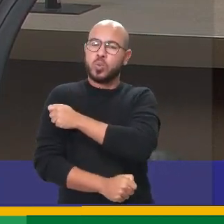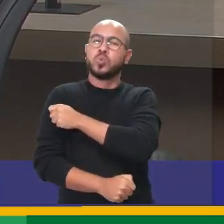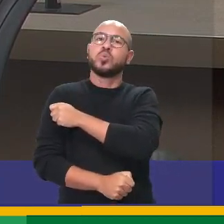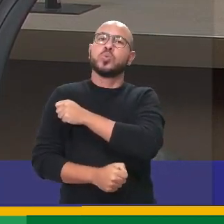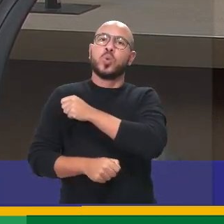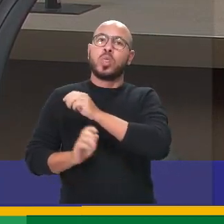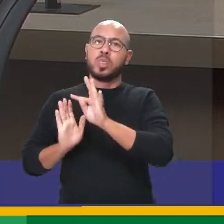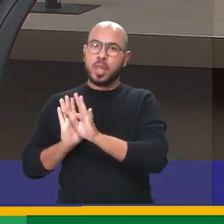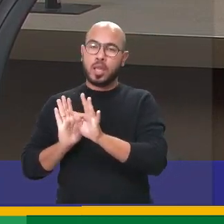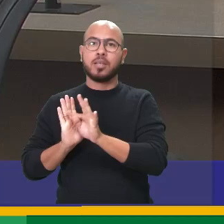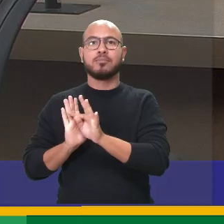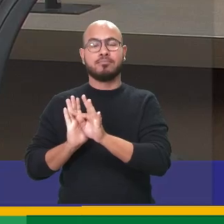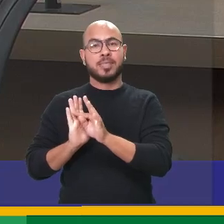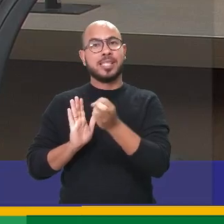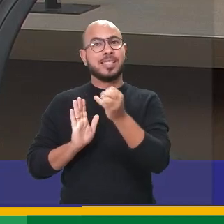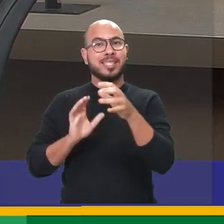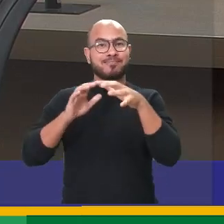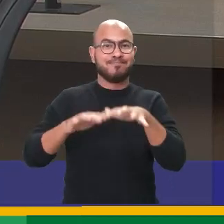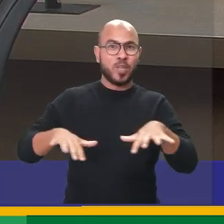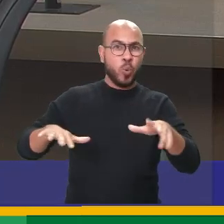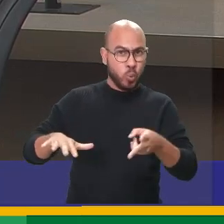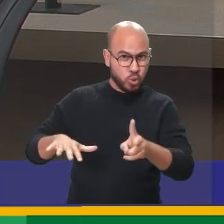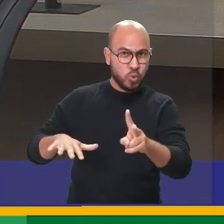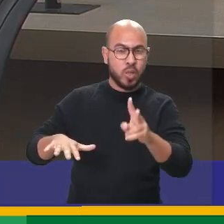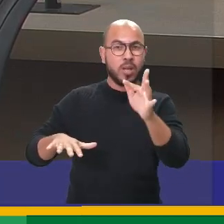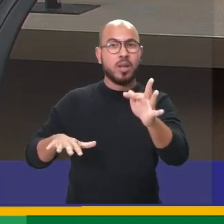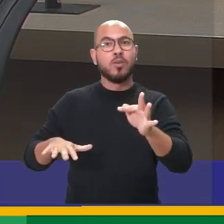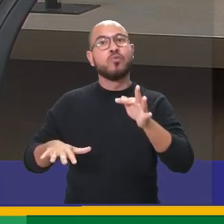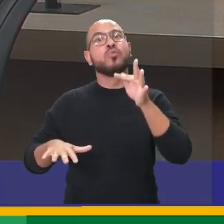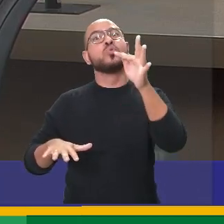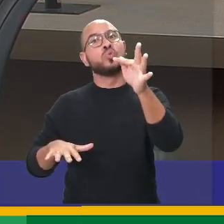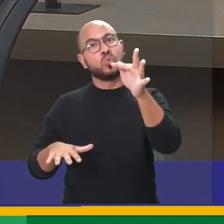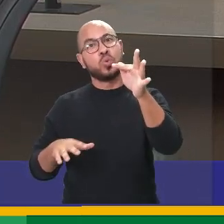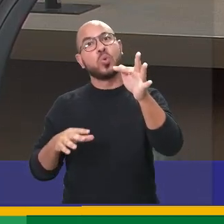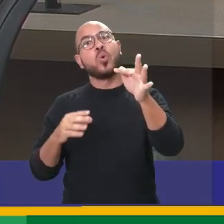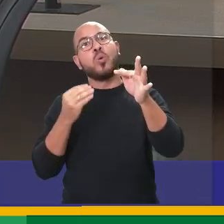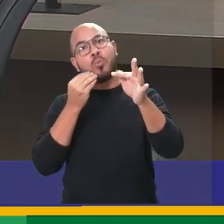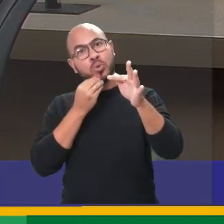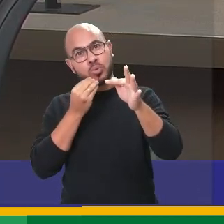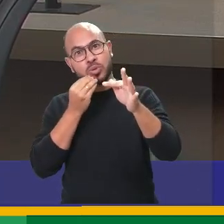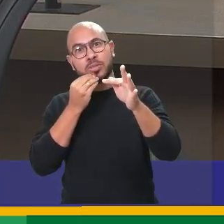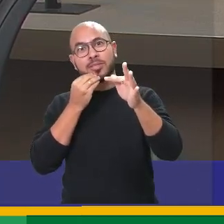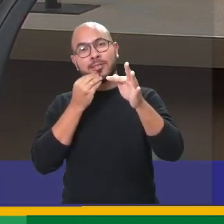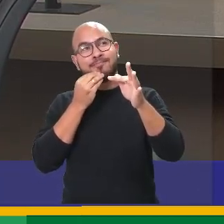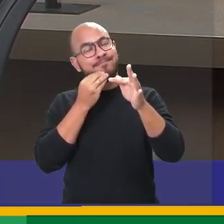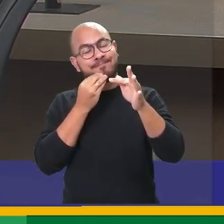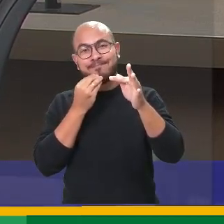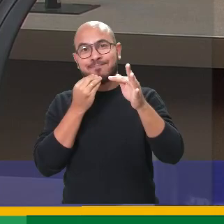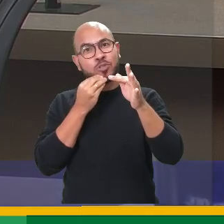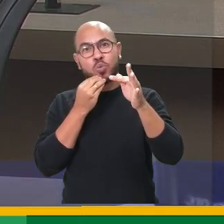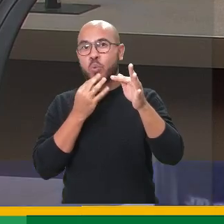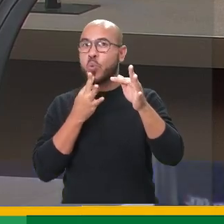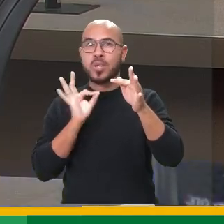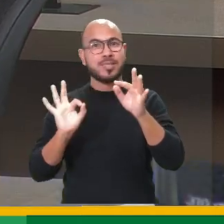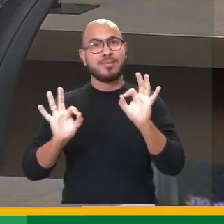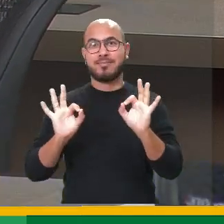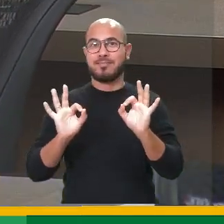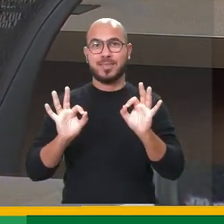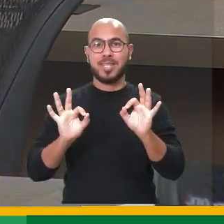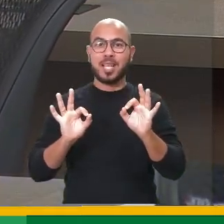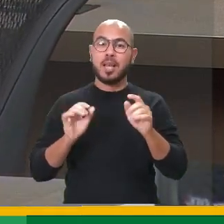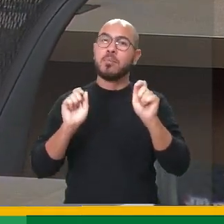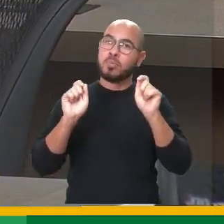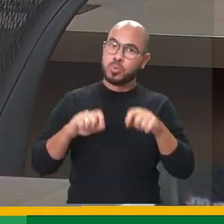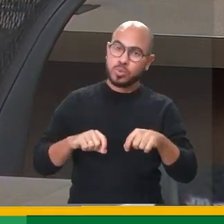desconhecer essa grande oportunidade deles fazerem eh o seu ensino complementar podendo